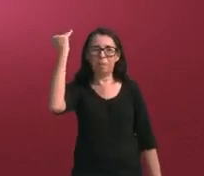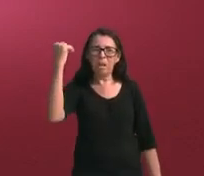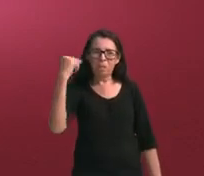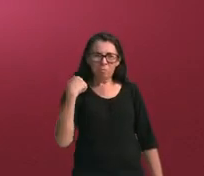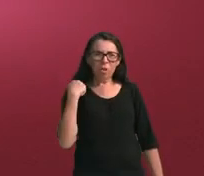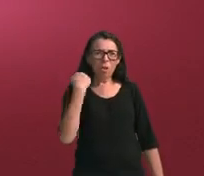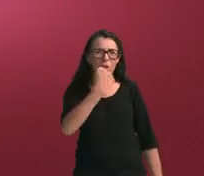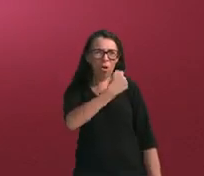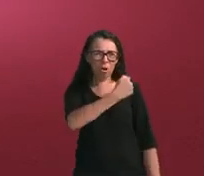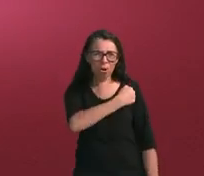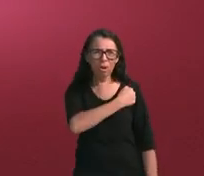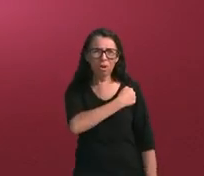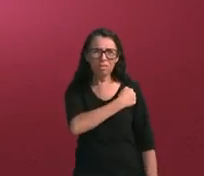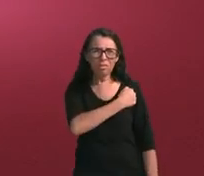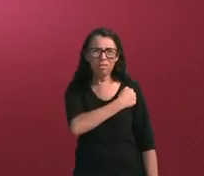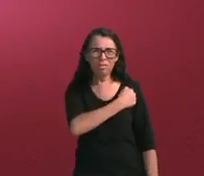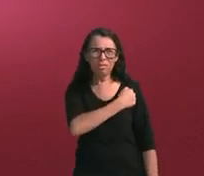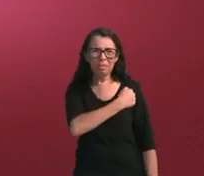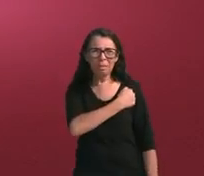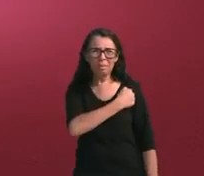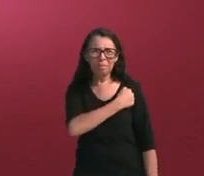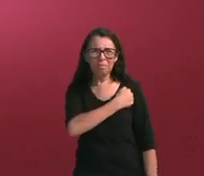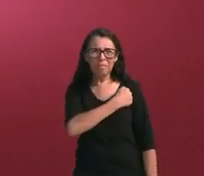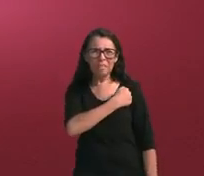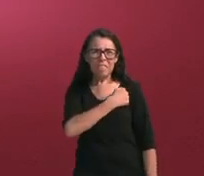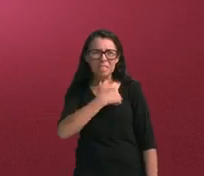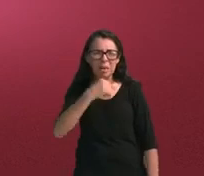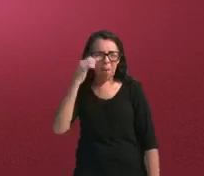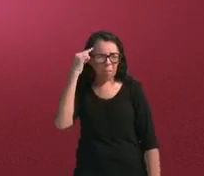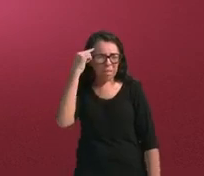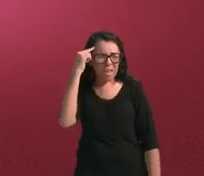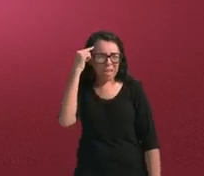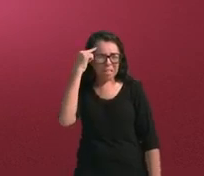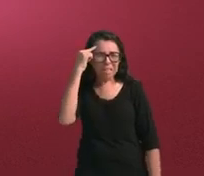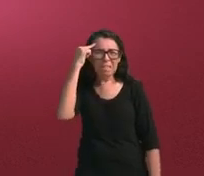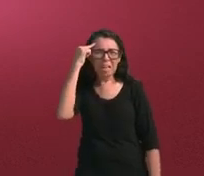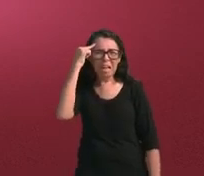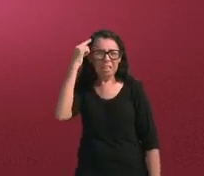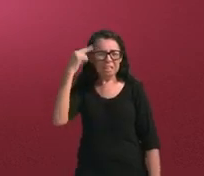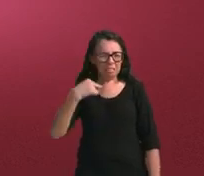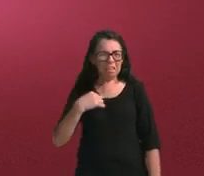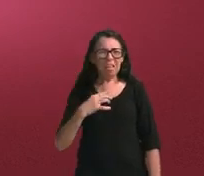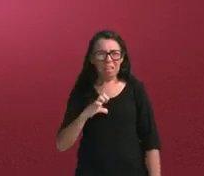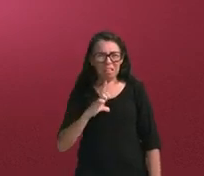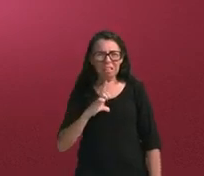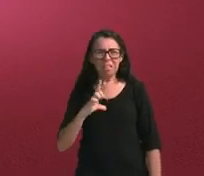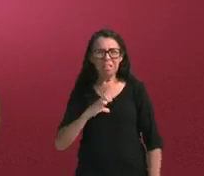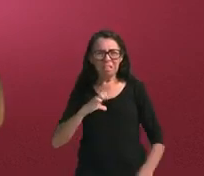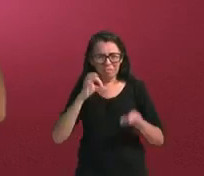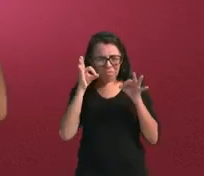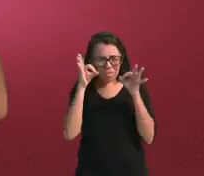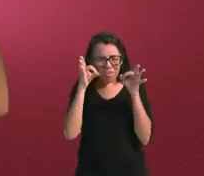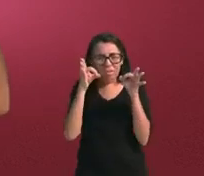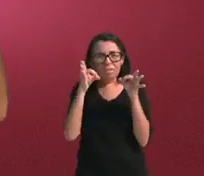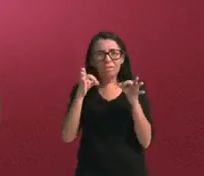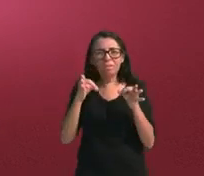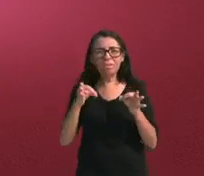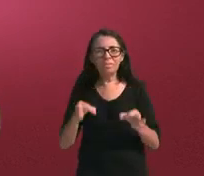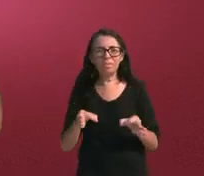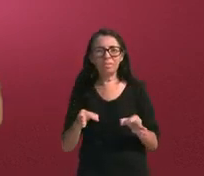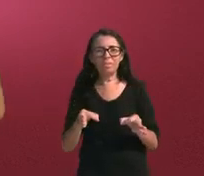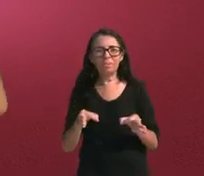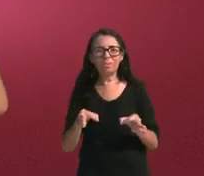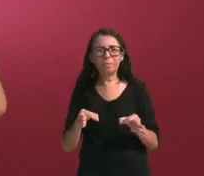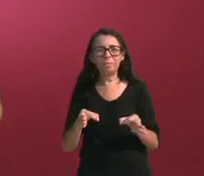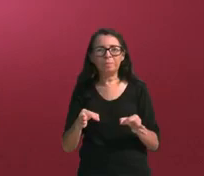transformar o nosso corpo em corpo celestial, o que vai valer? Esse ponto de